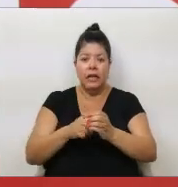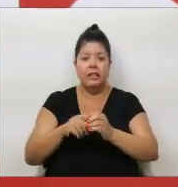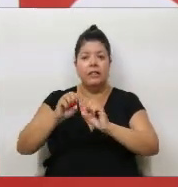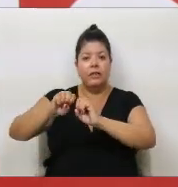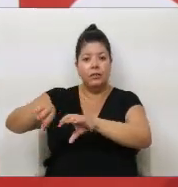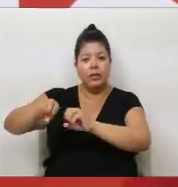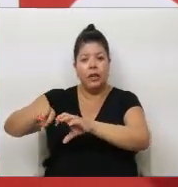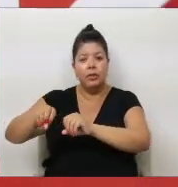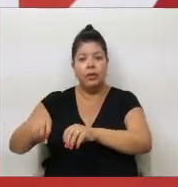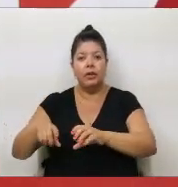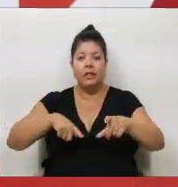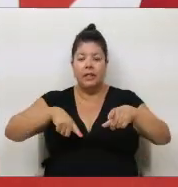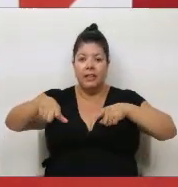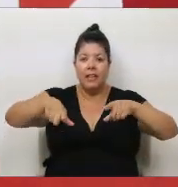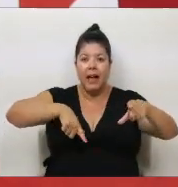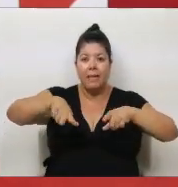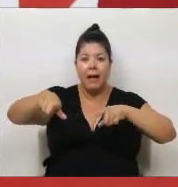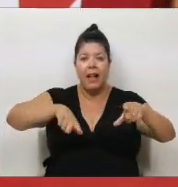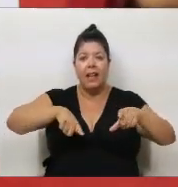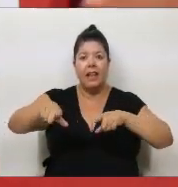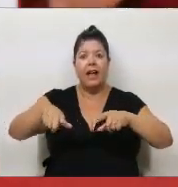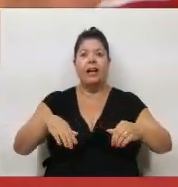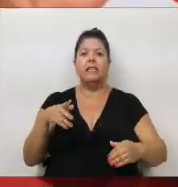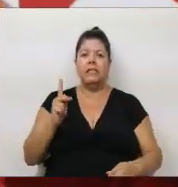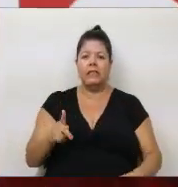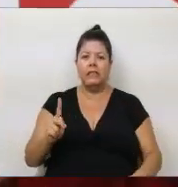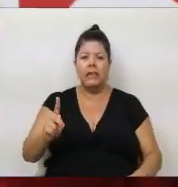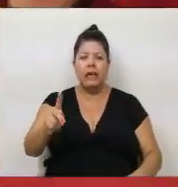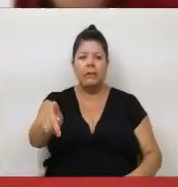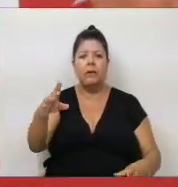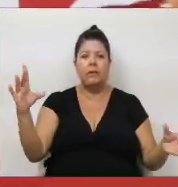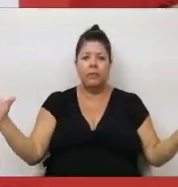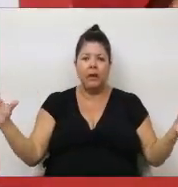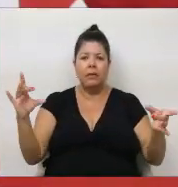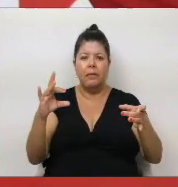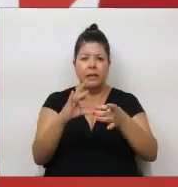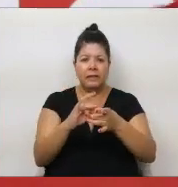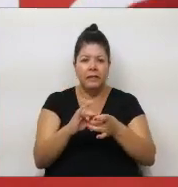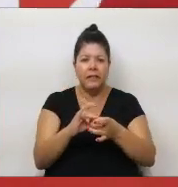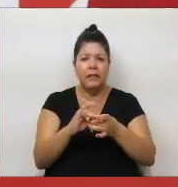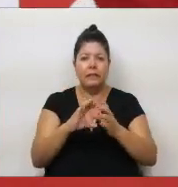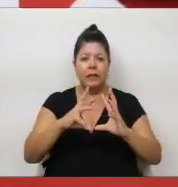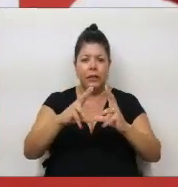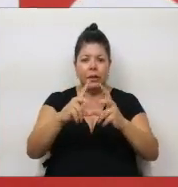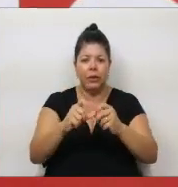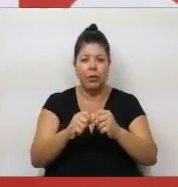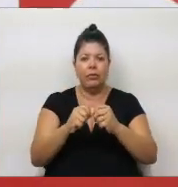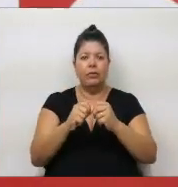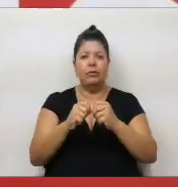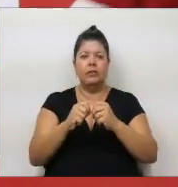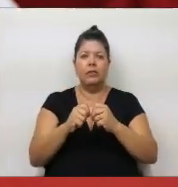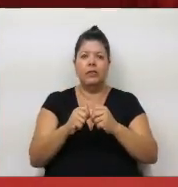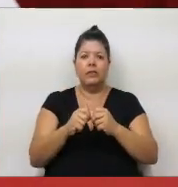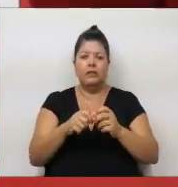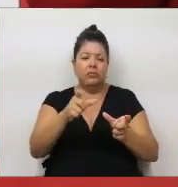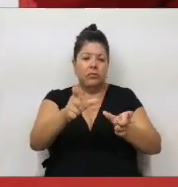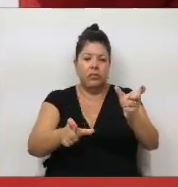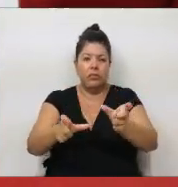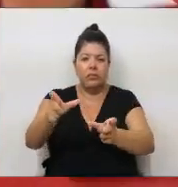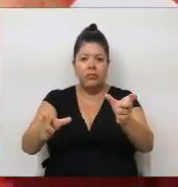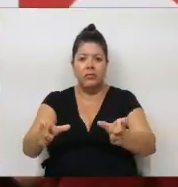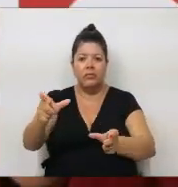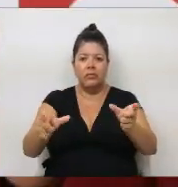educadora, nós temos que trabalhar gradativamente com parcerias para que todas as canchas